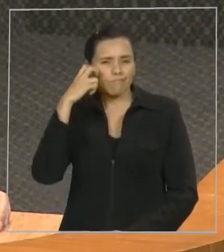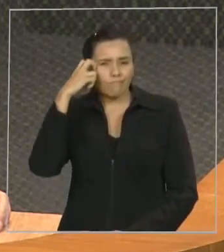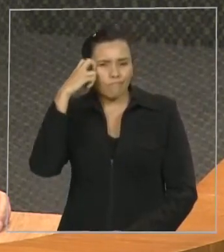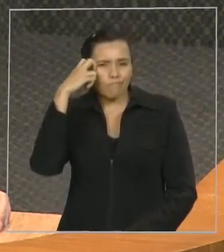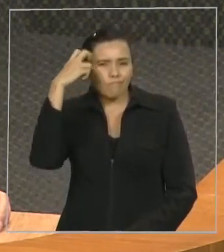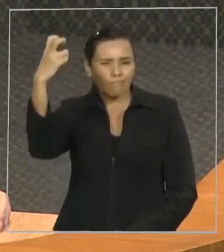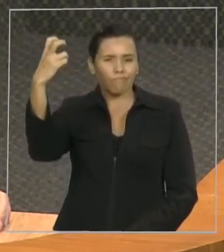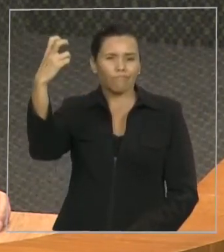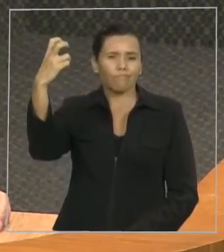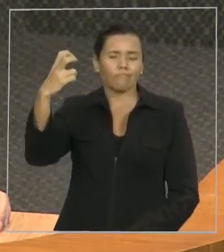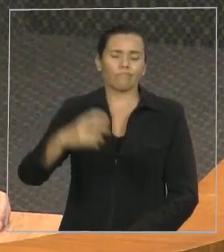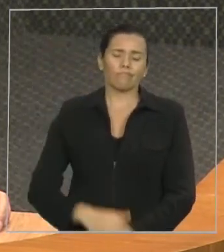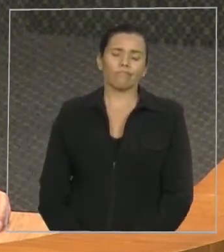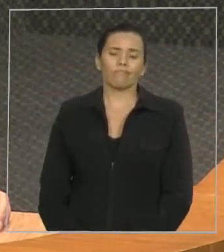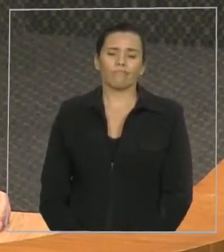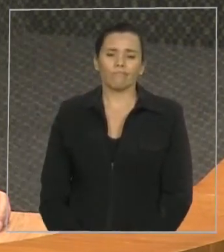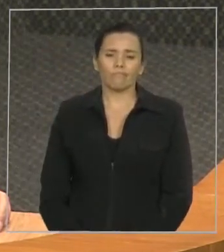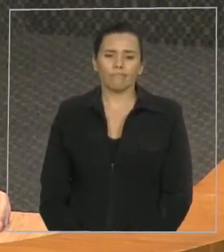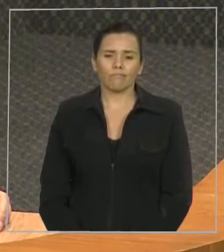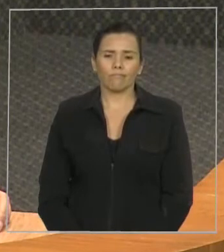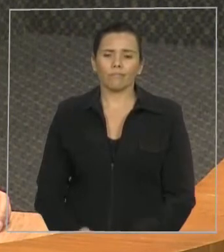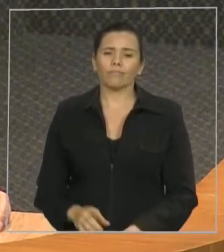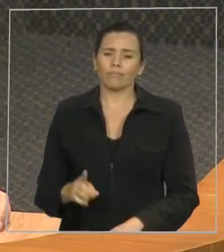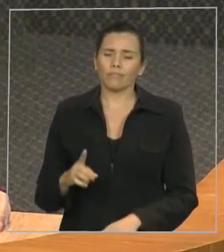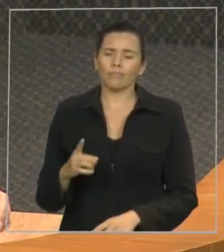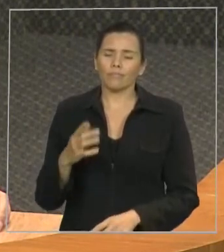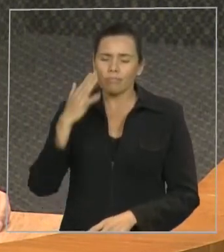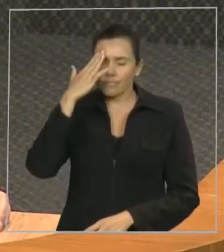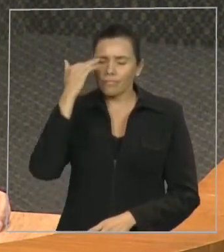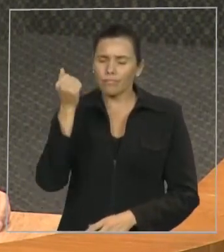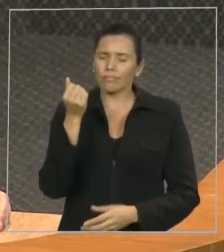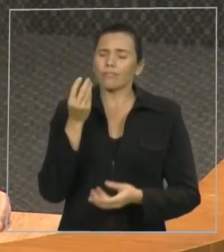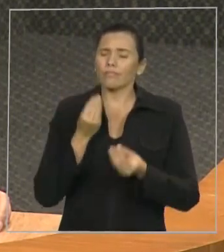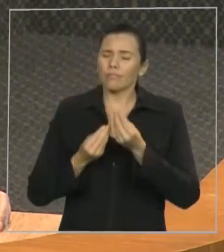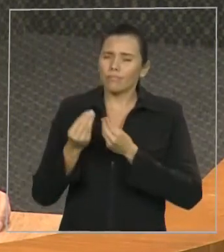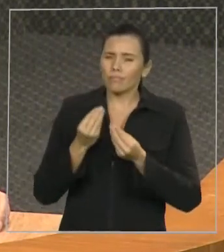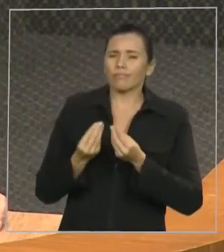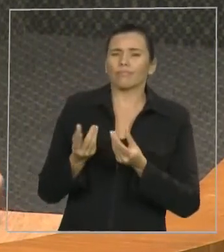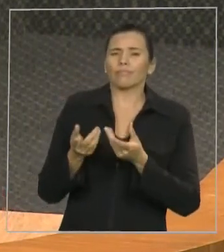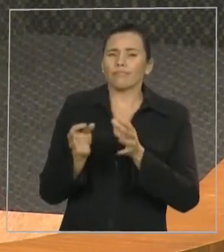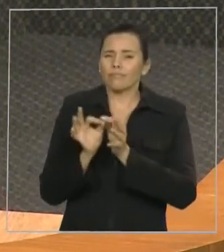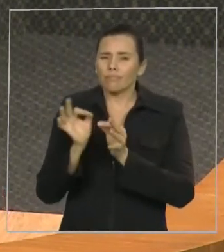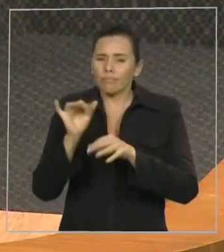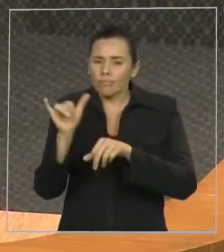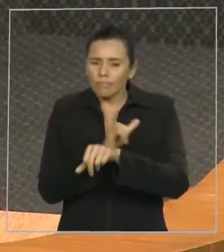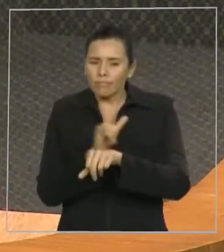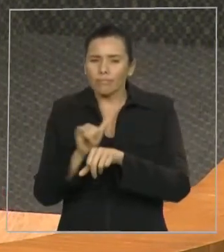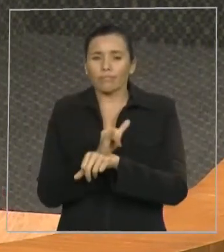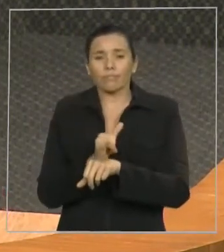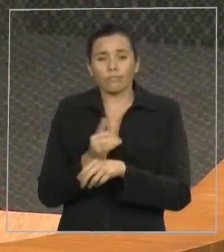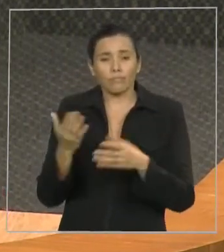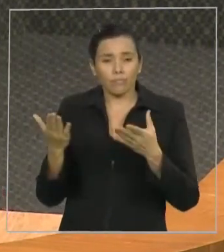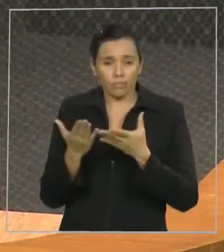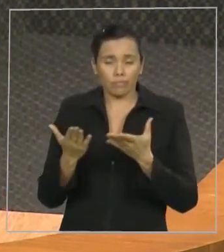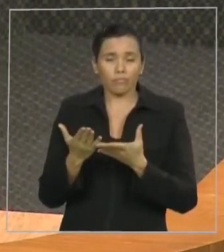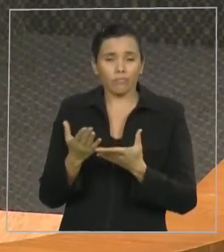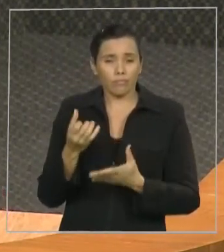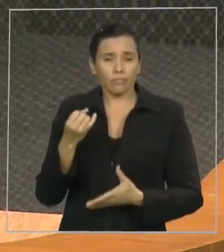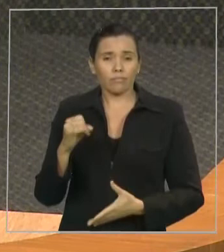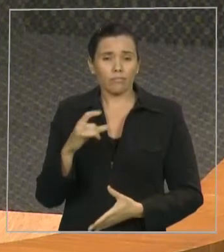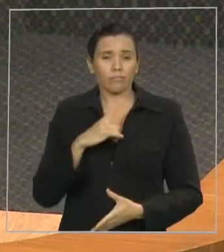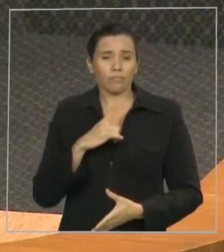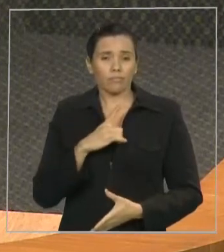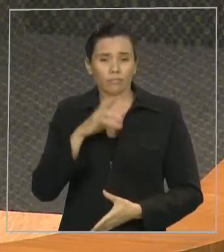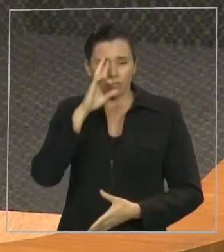caminhos que o partido deve seguir, e hoje isso permitiu que o PSB tivesse um diretório registrado, não é